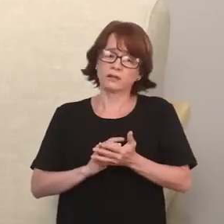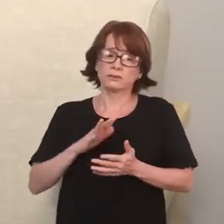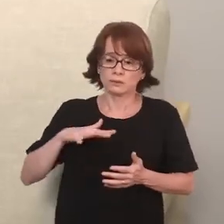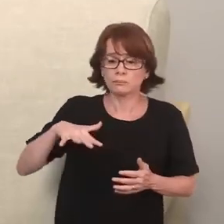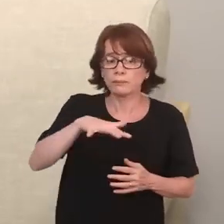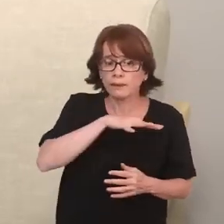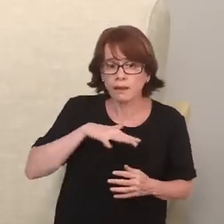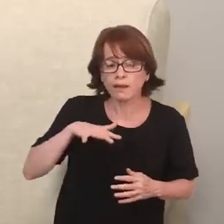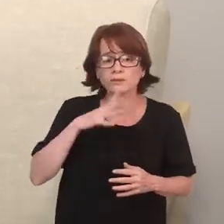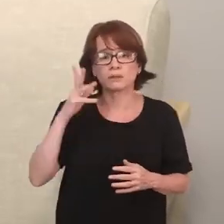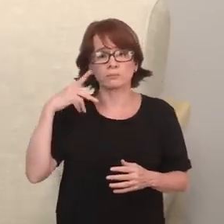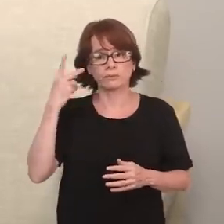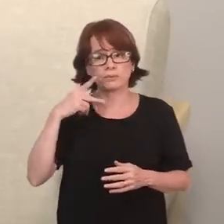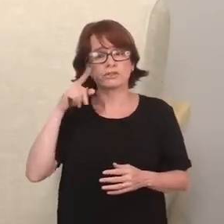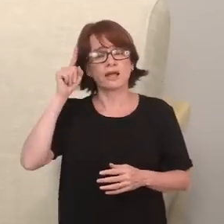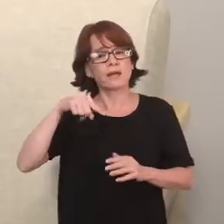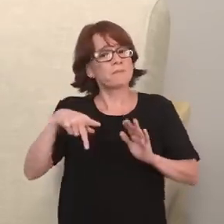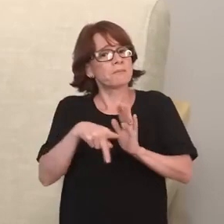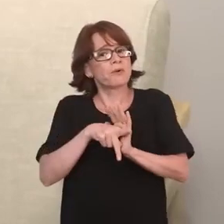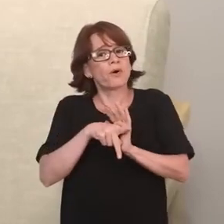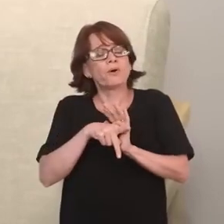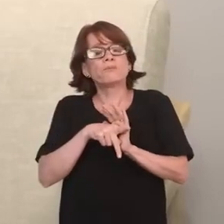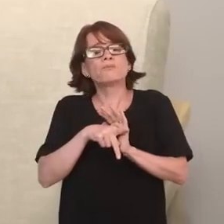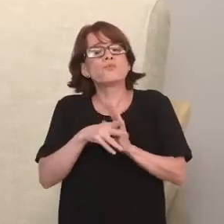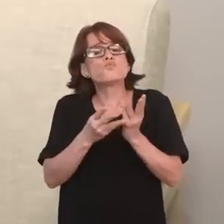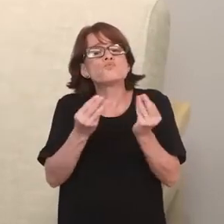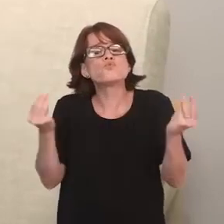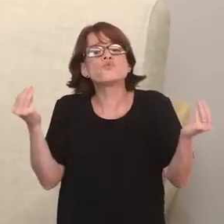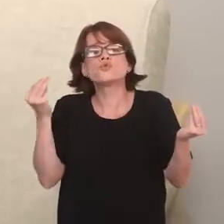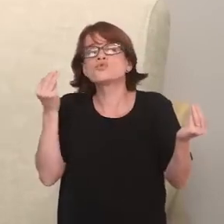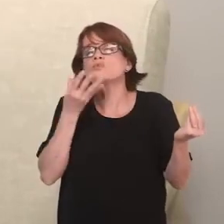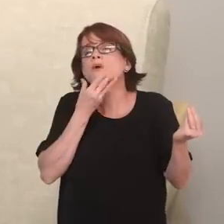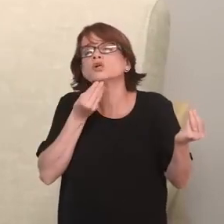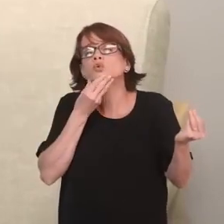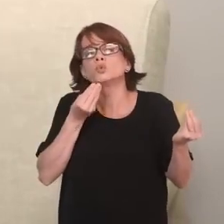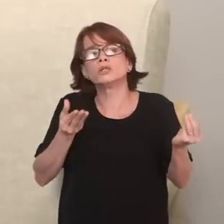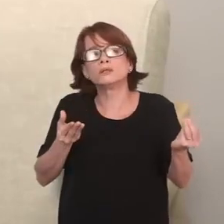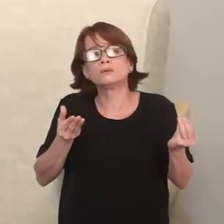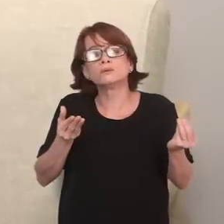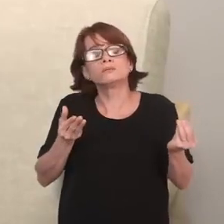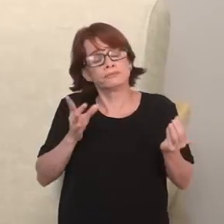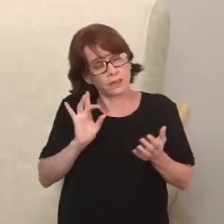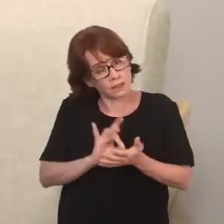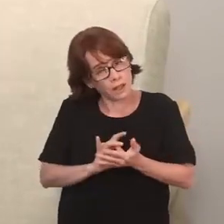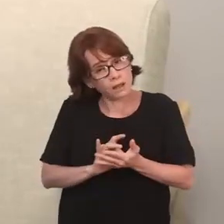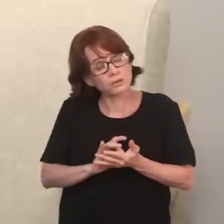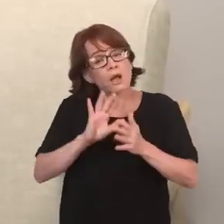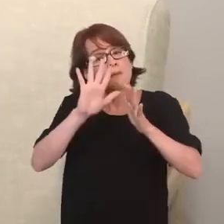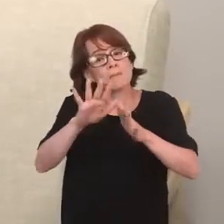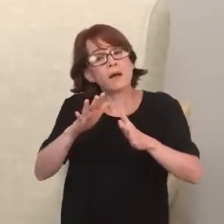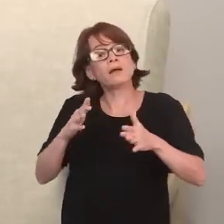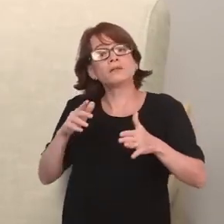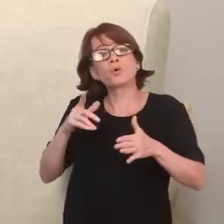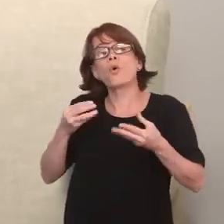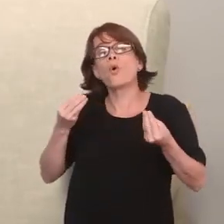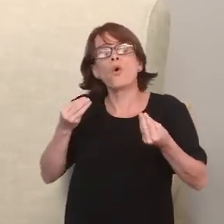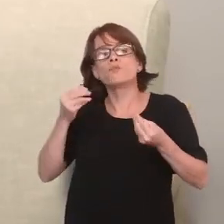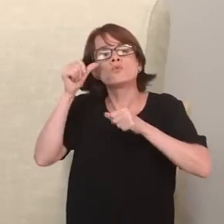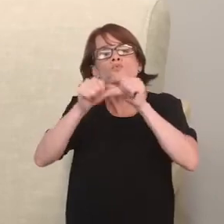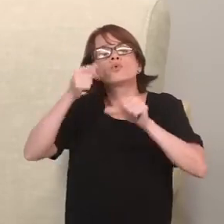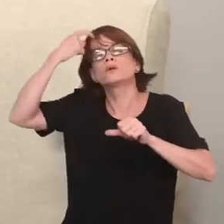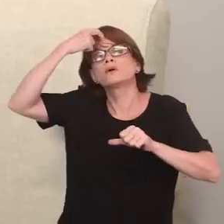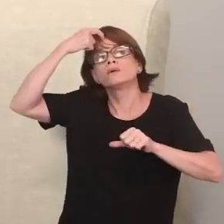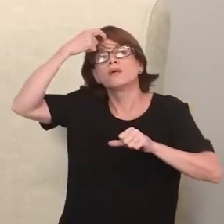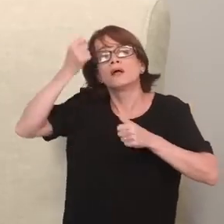de verdade. Então, assim, mas a gente vai superando isso como? Com formação, com educação. E eu, como